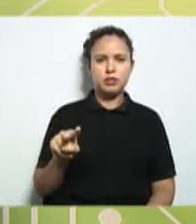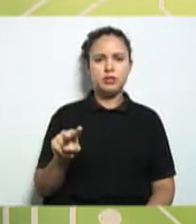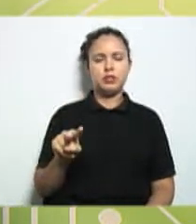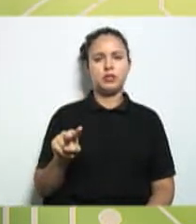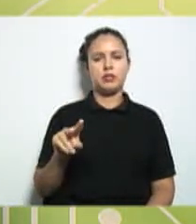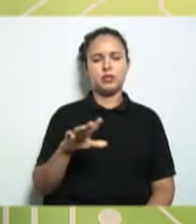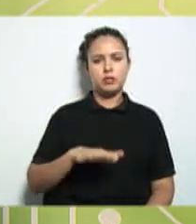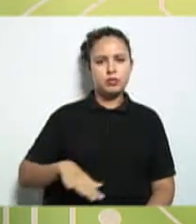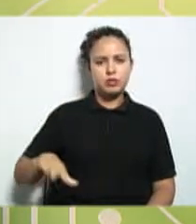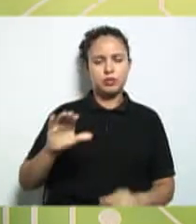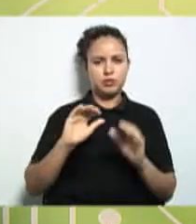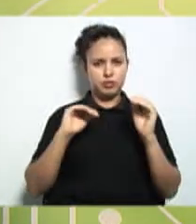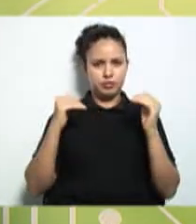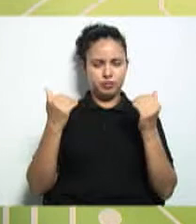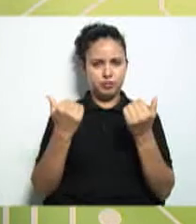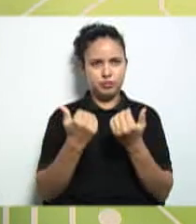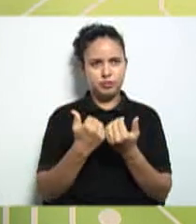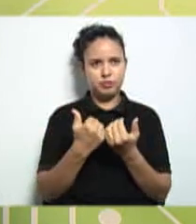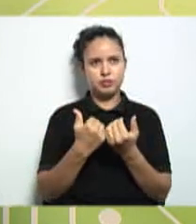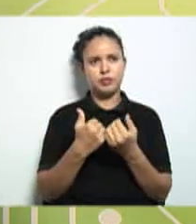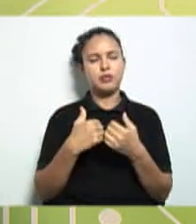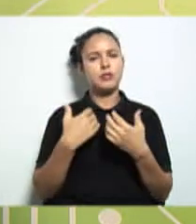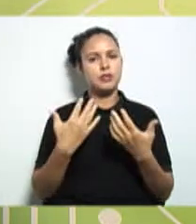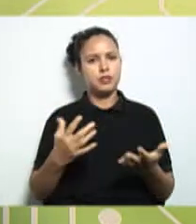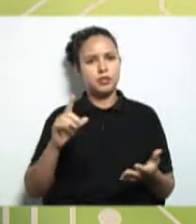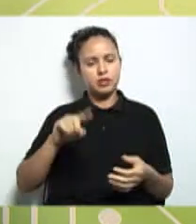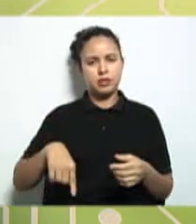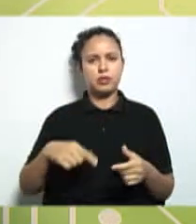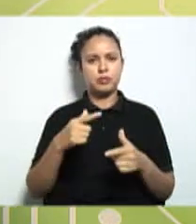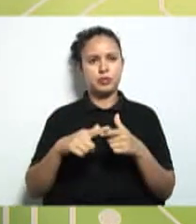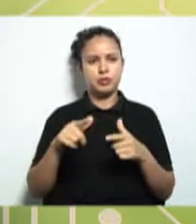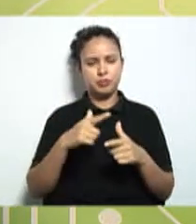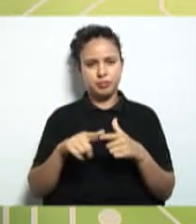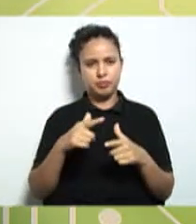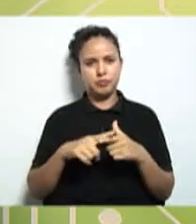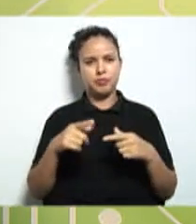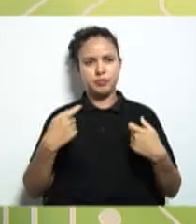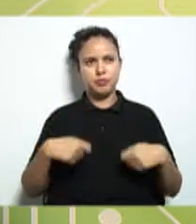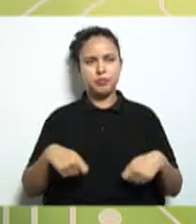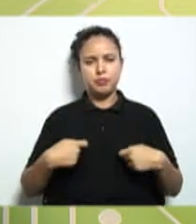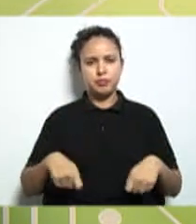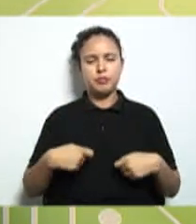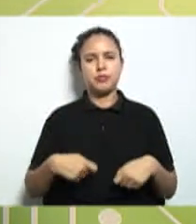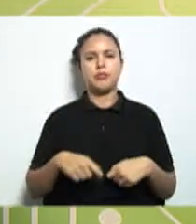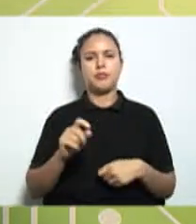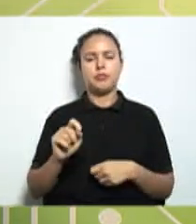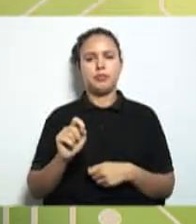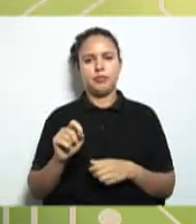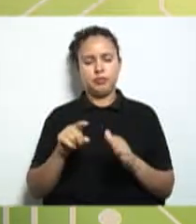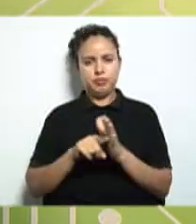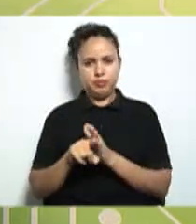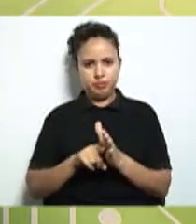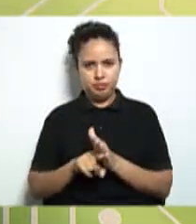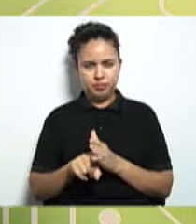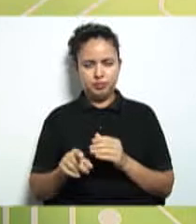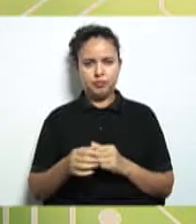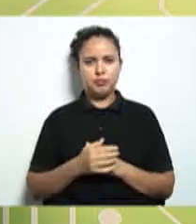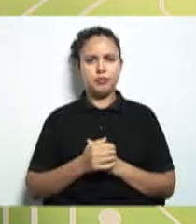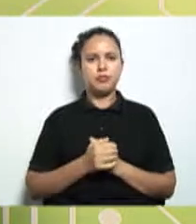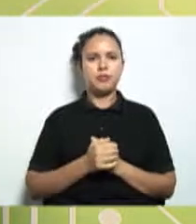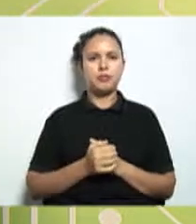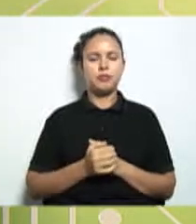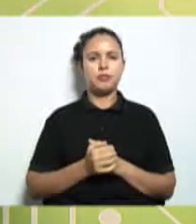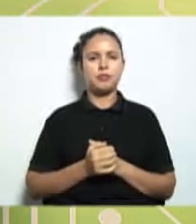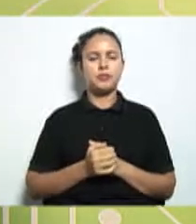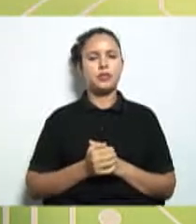a toda a comunidade, então é um problema que precisa ser pesquisado. E aí